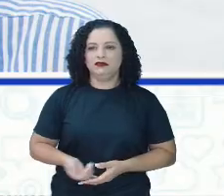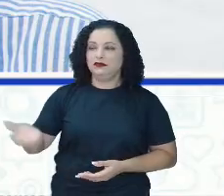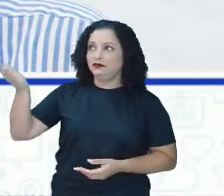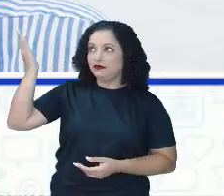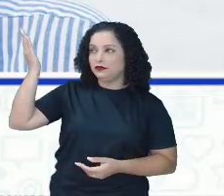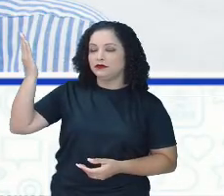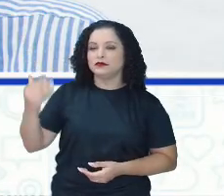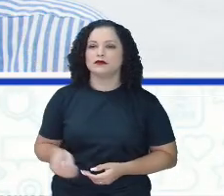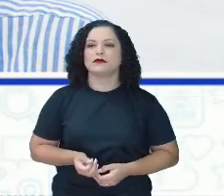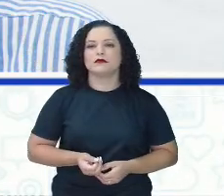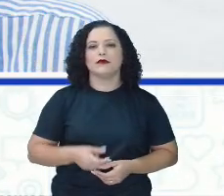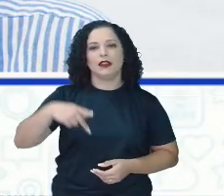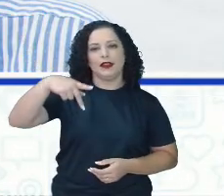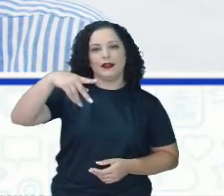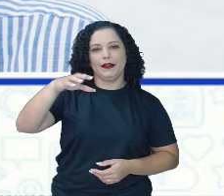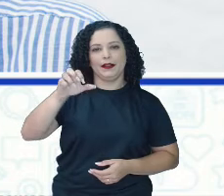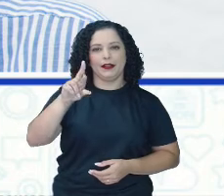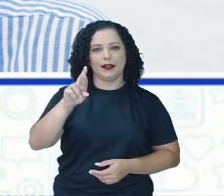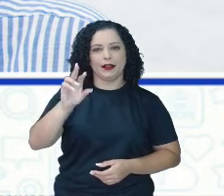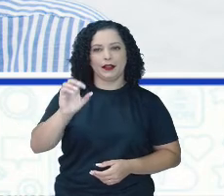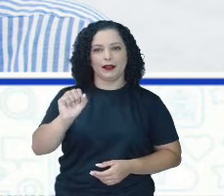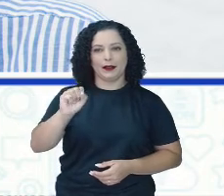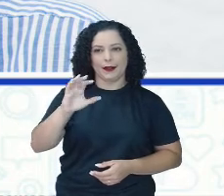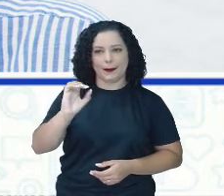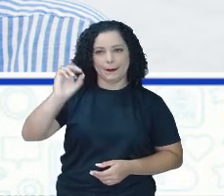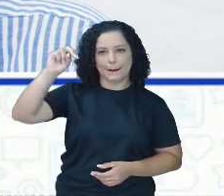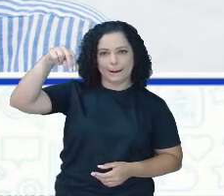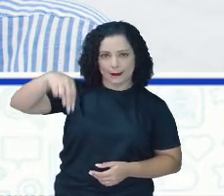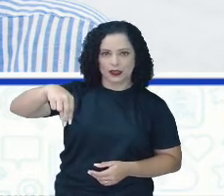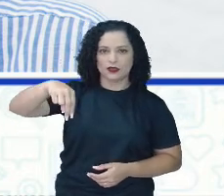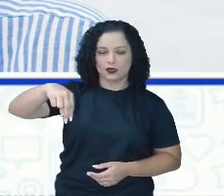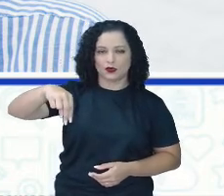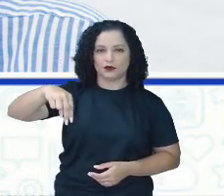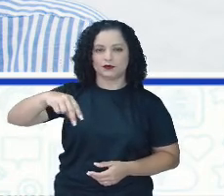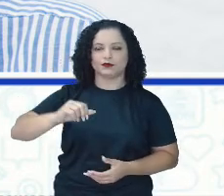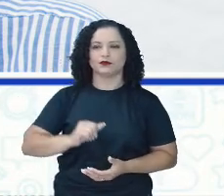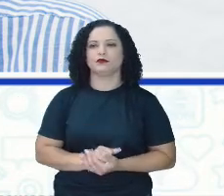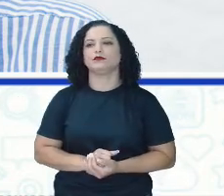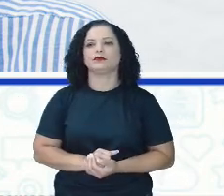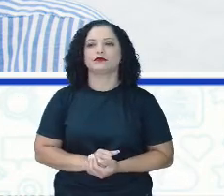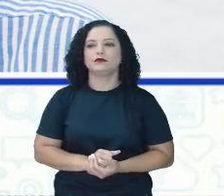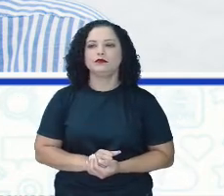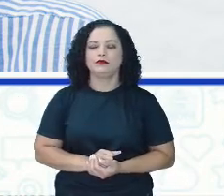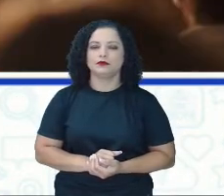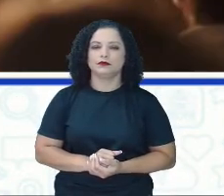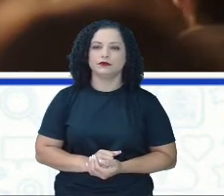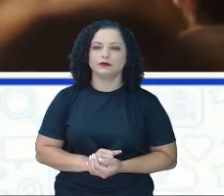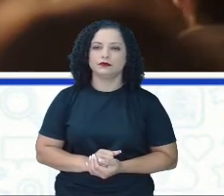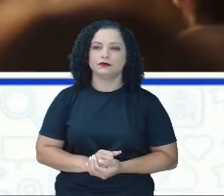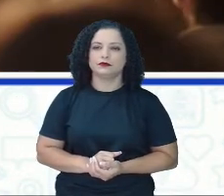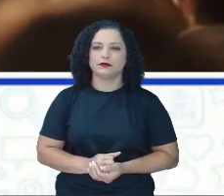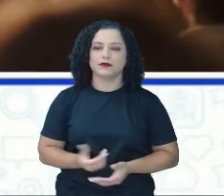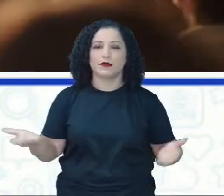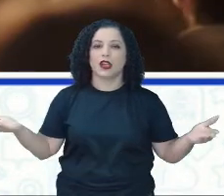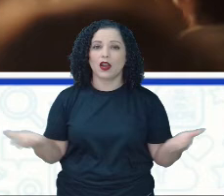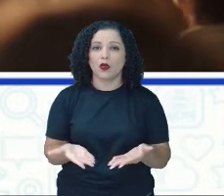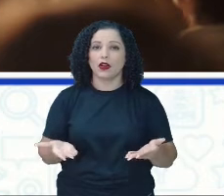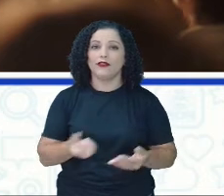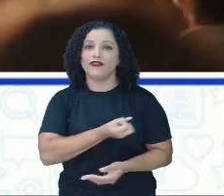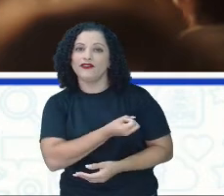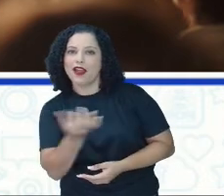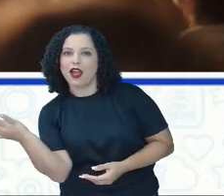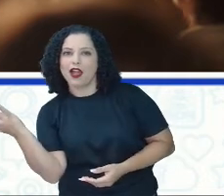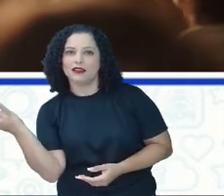Person. Não existe persons, pessoal. Alguns dos nossos alunos teimam em tentar fazer isso. Qual é o plural de person,